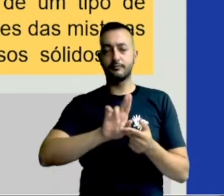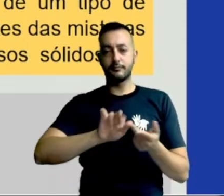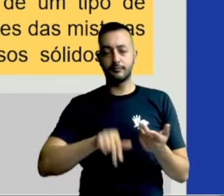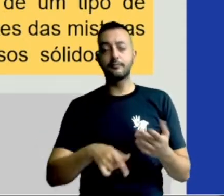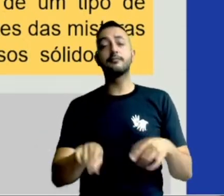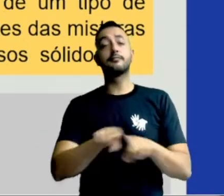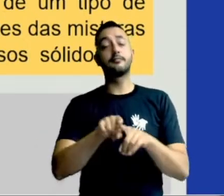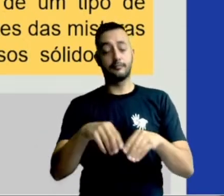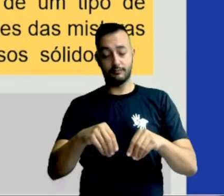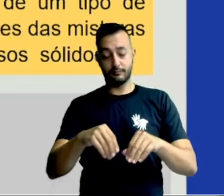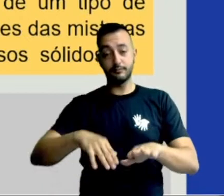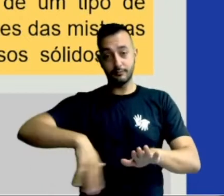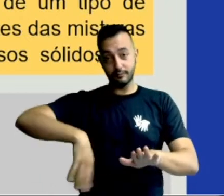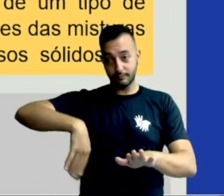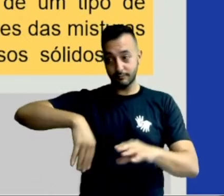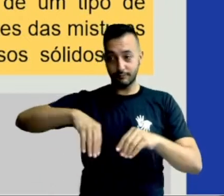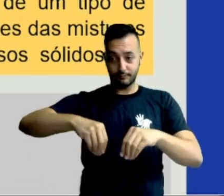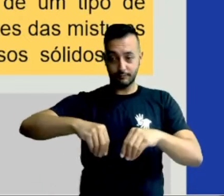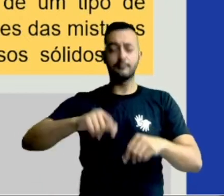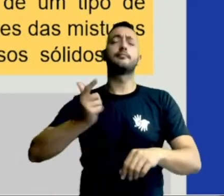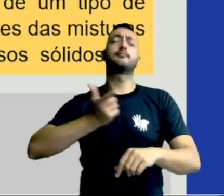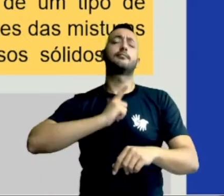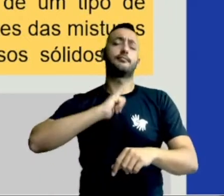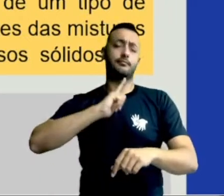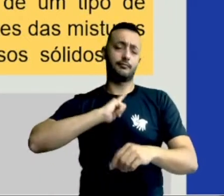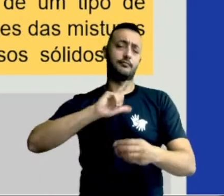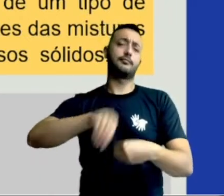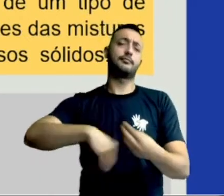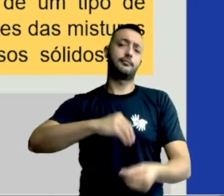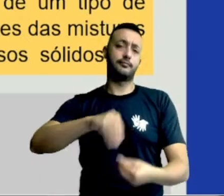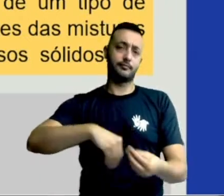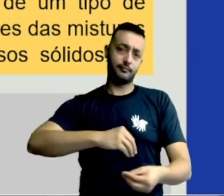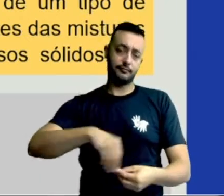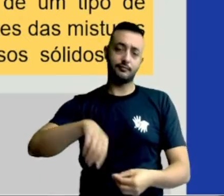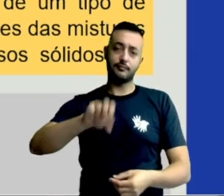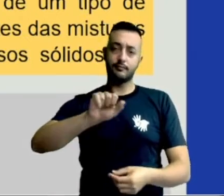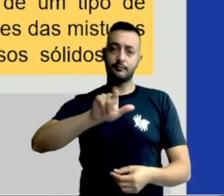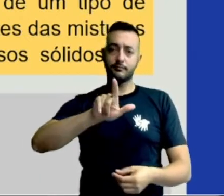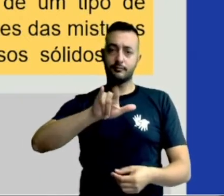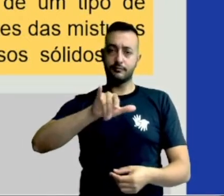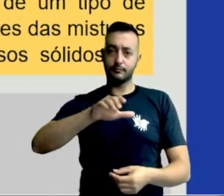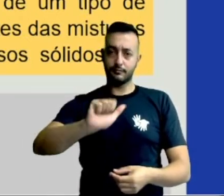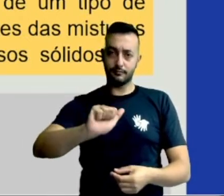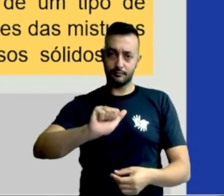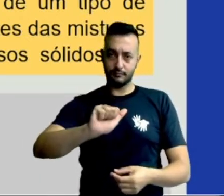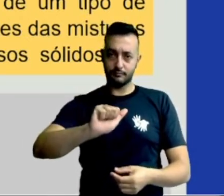na areia da praia também existe a mistura. Tem a sílica,